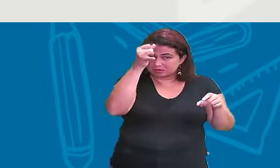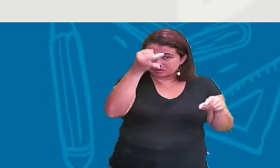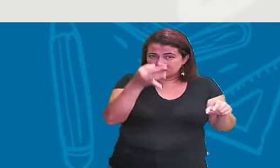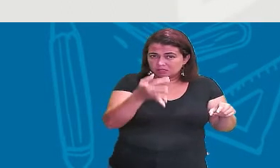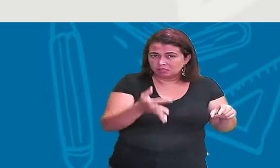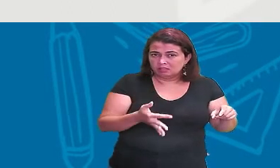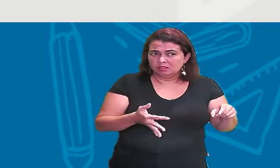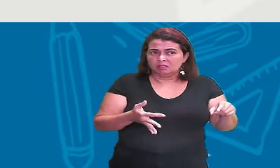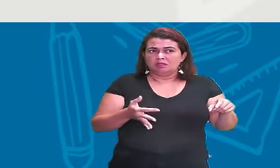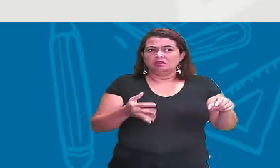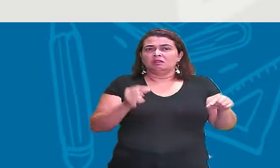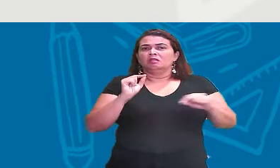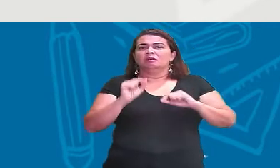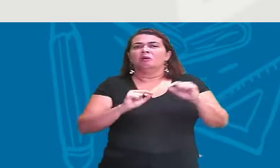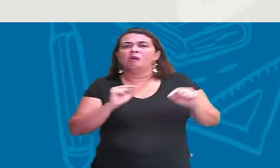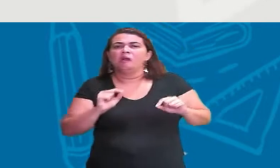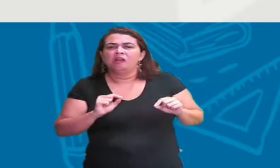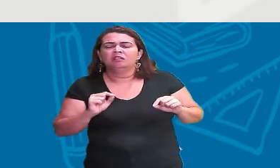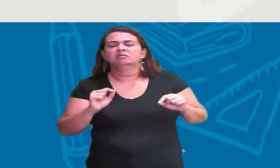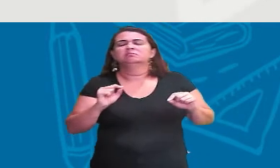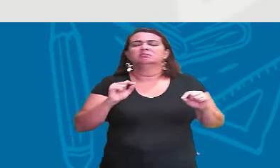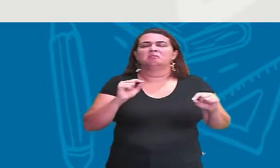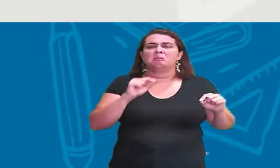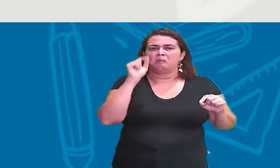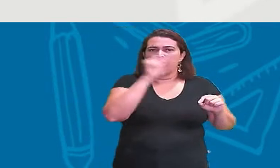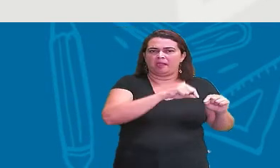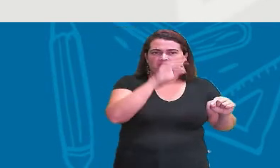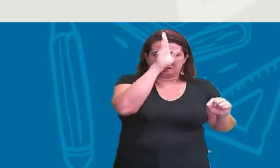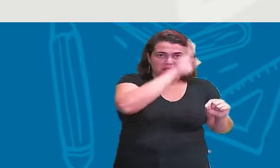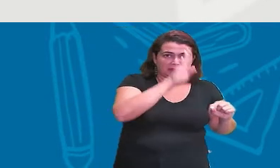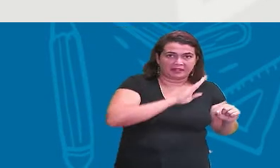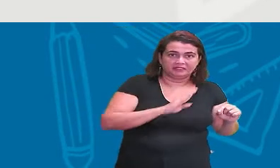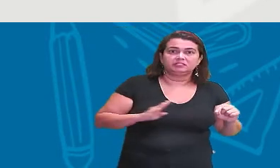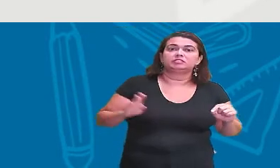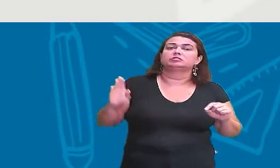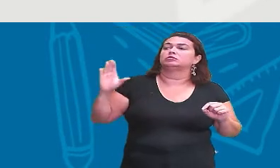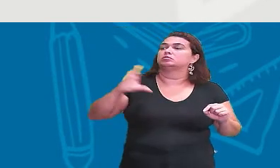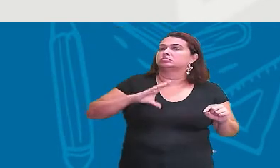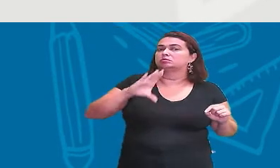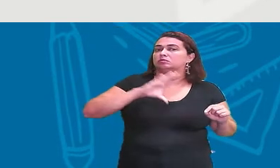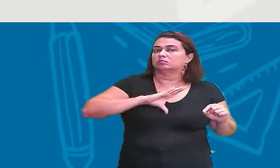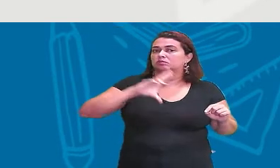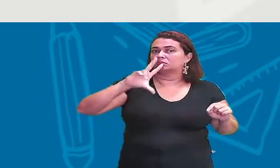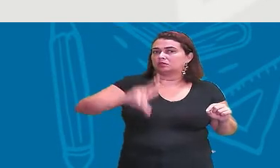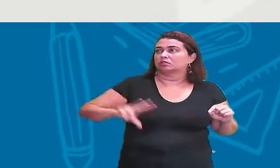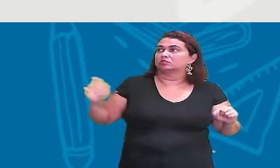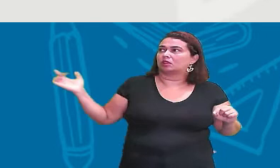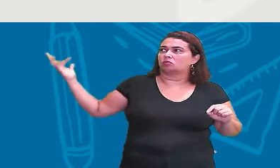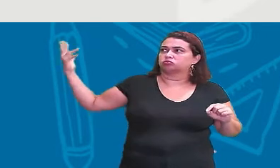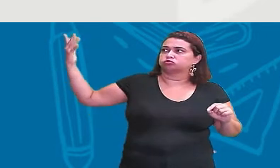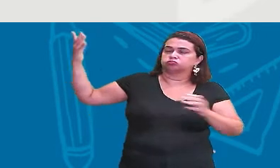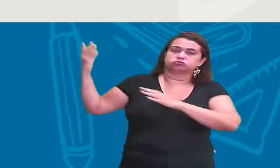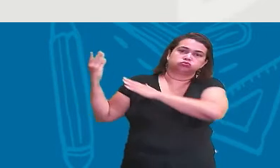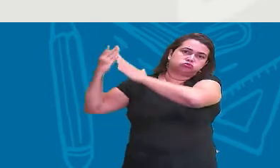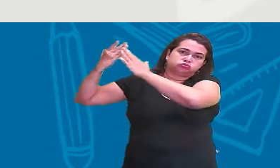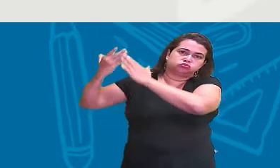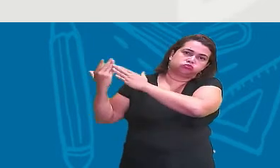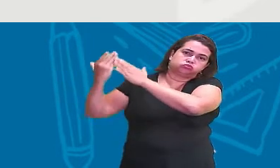vocês sobre a chegada dos portugueses aqui no Brasil? Que o tempo foi passando e foi cultivando